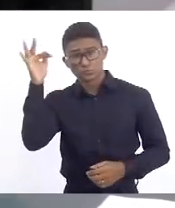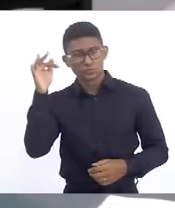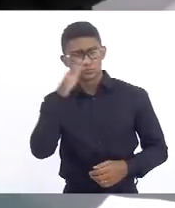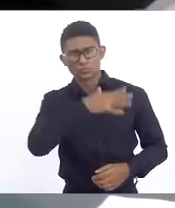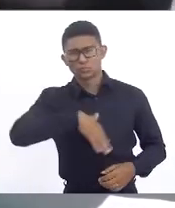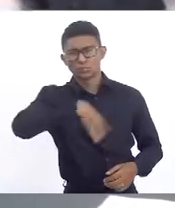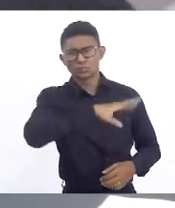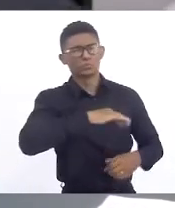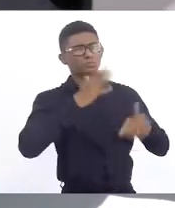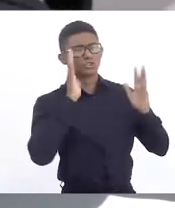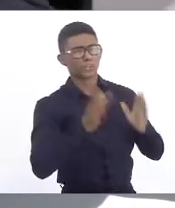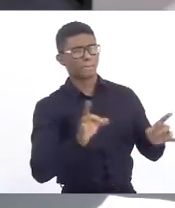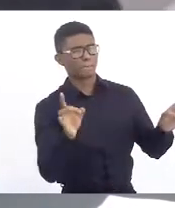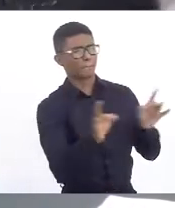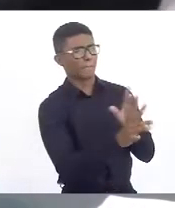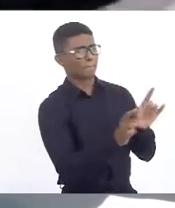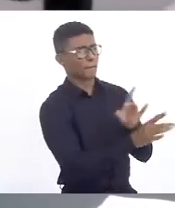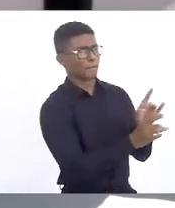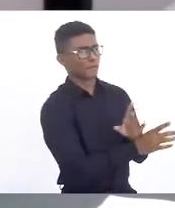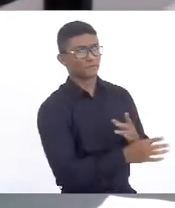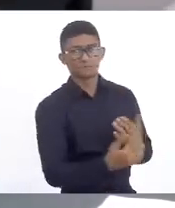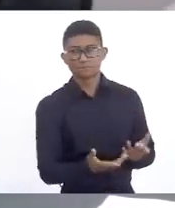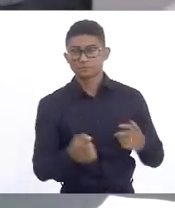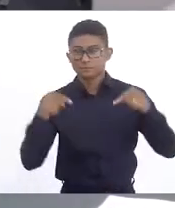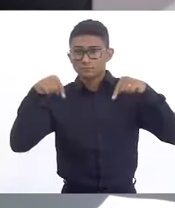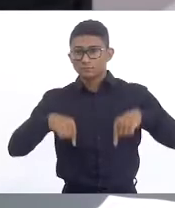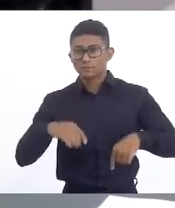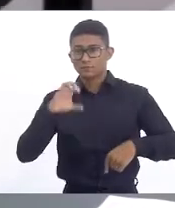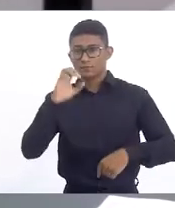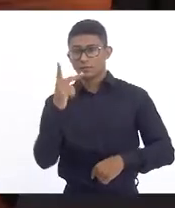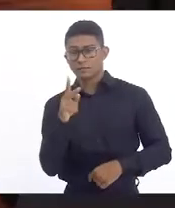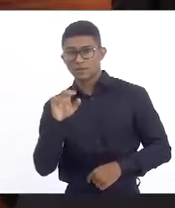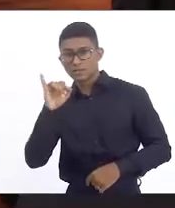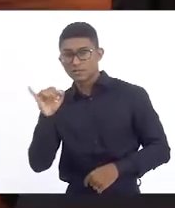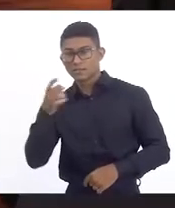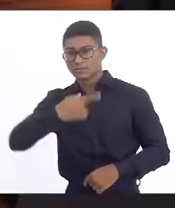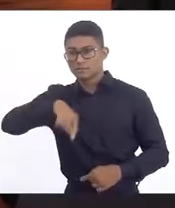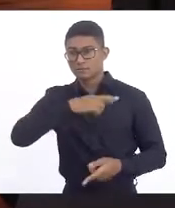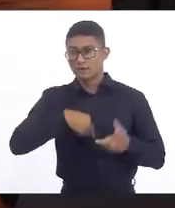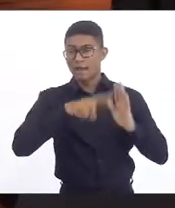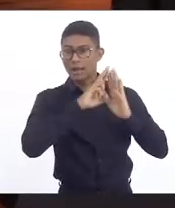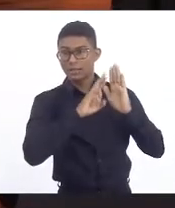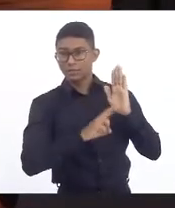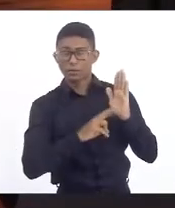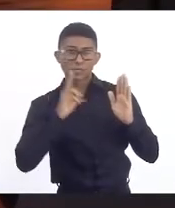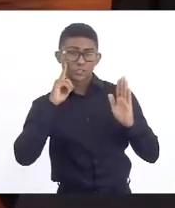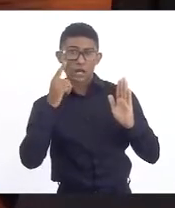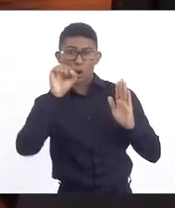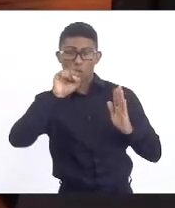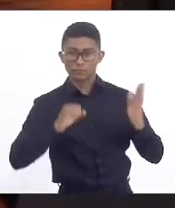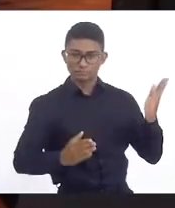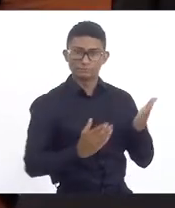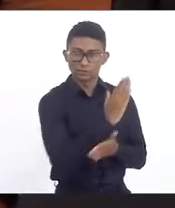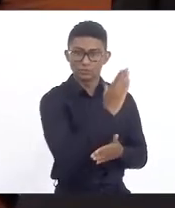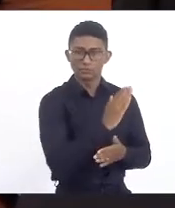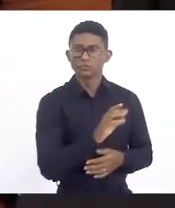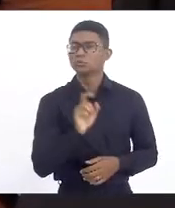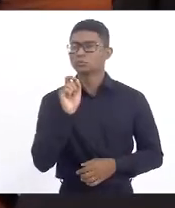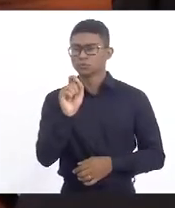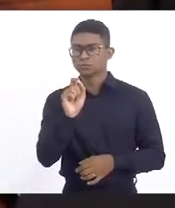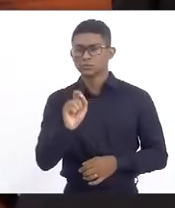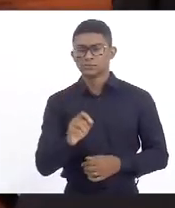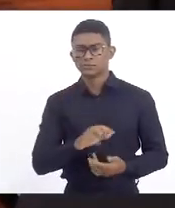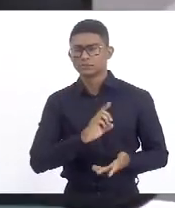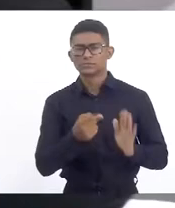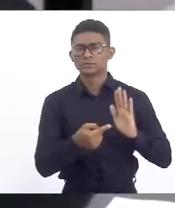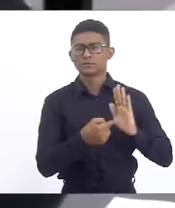Nessa CPI, que nós estamos concluindo, vamos aprovar o relatório no dia 8, que envolve nada